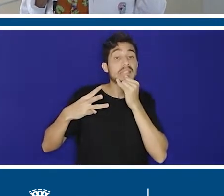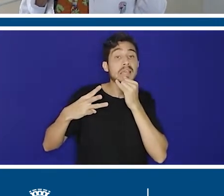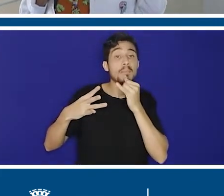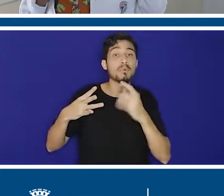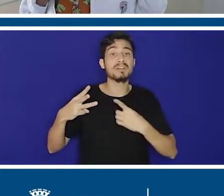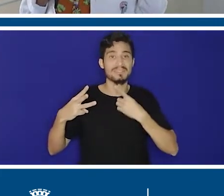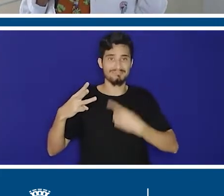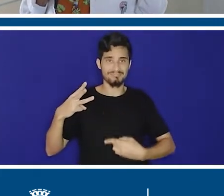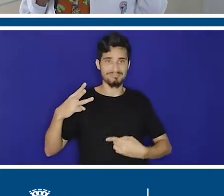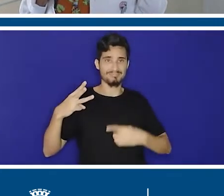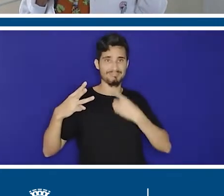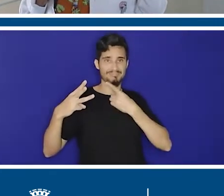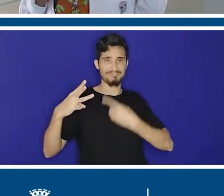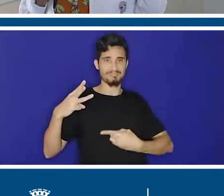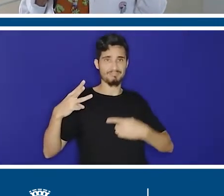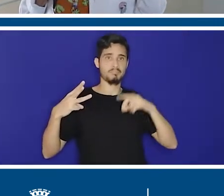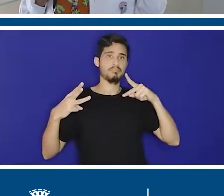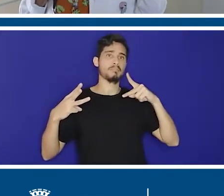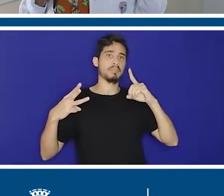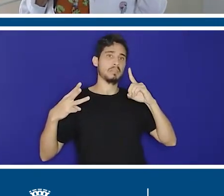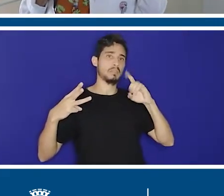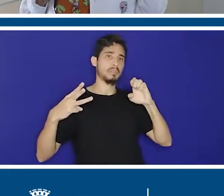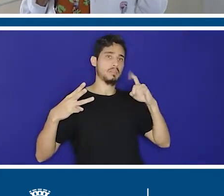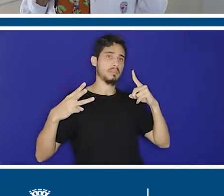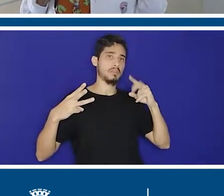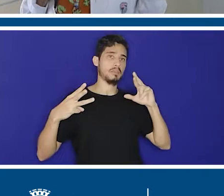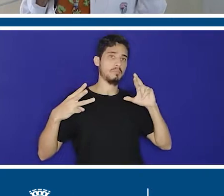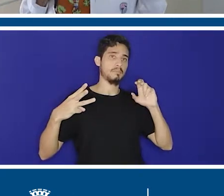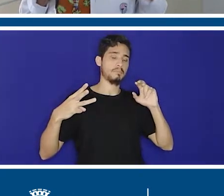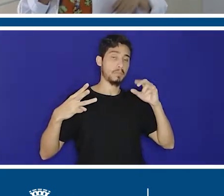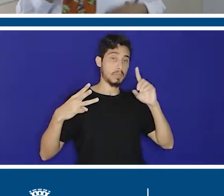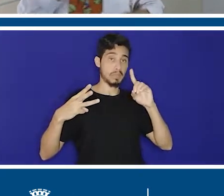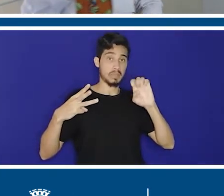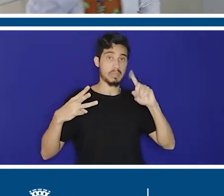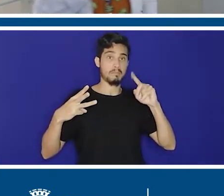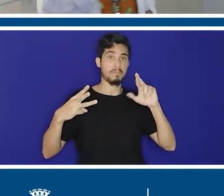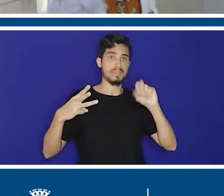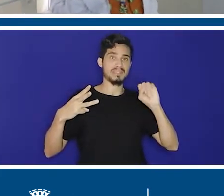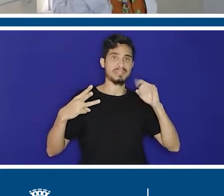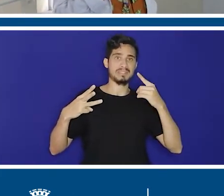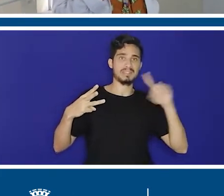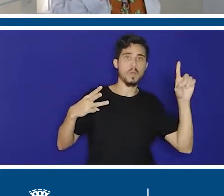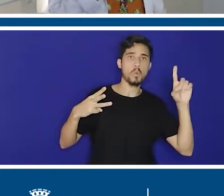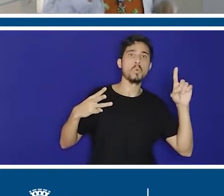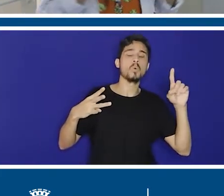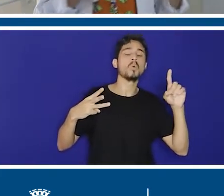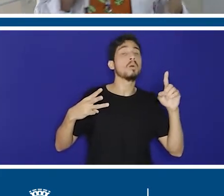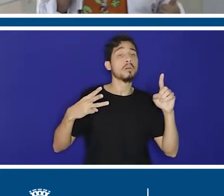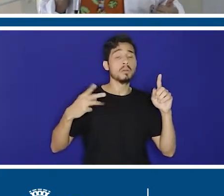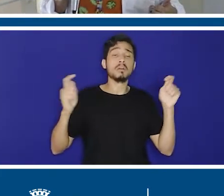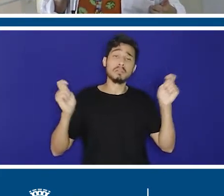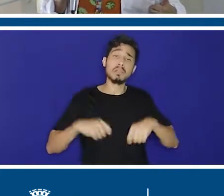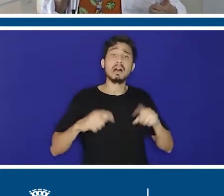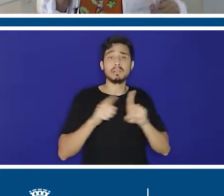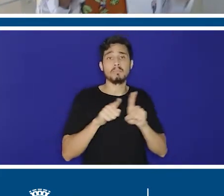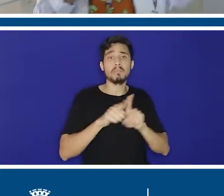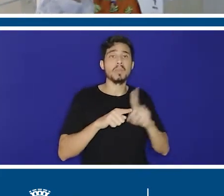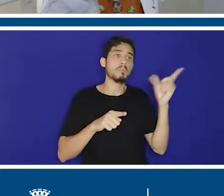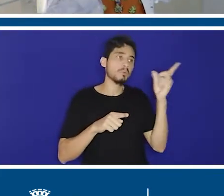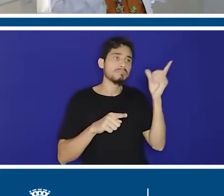dentro da parte de humor, mas